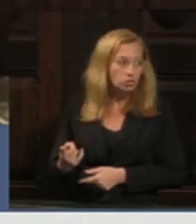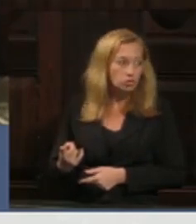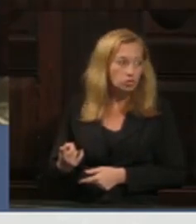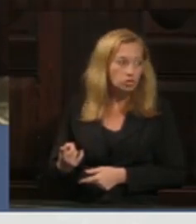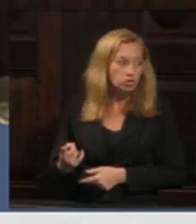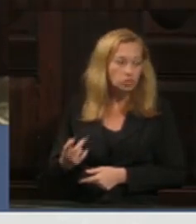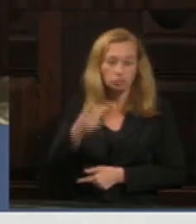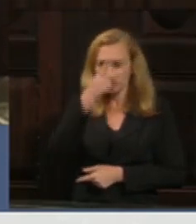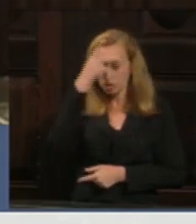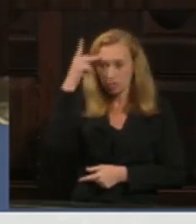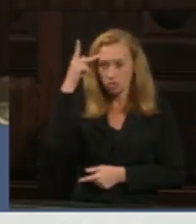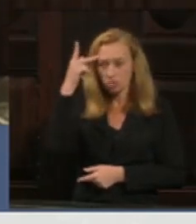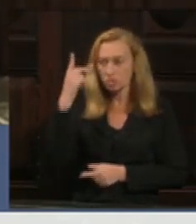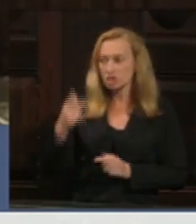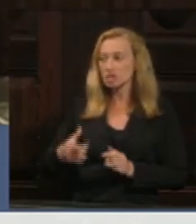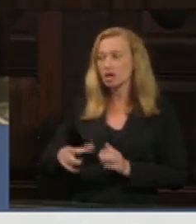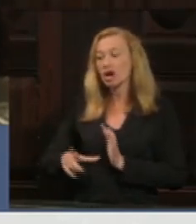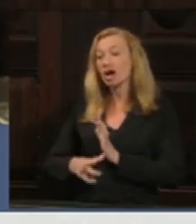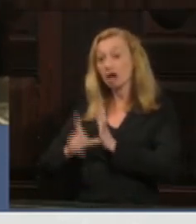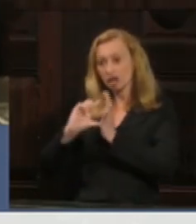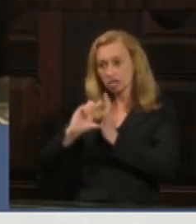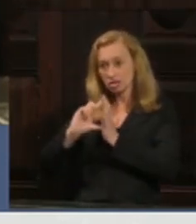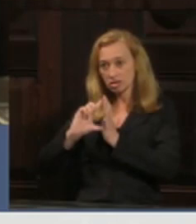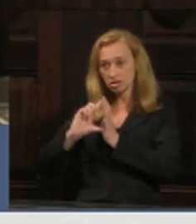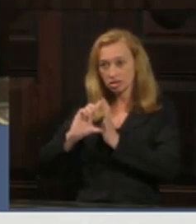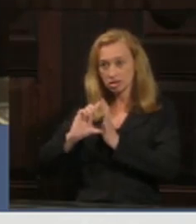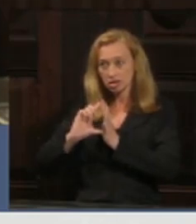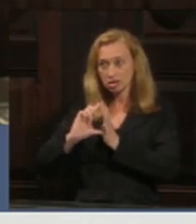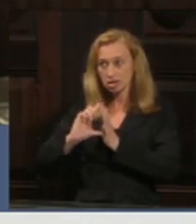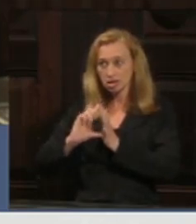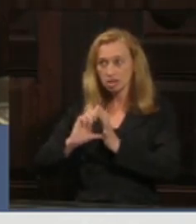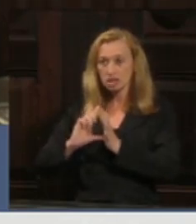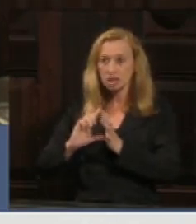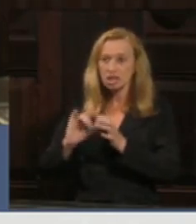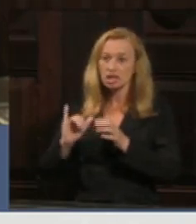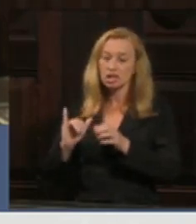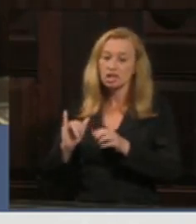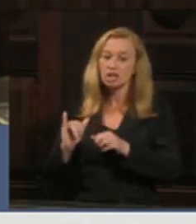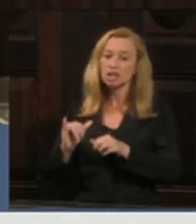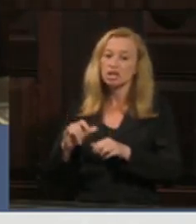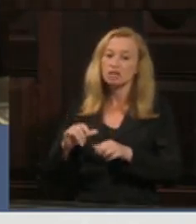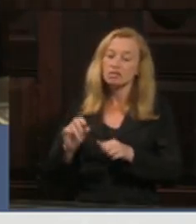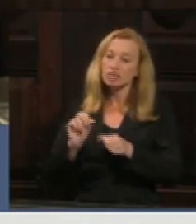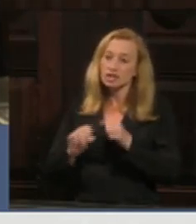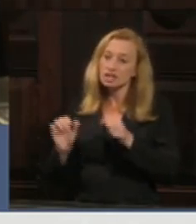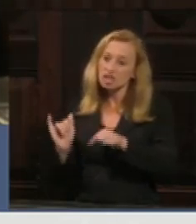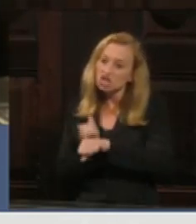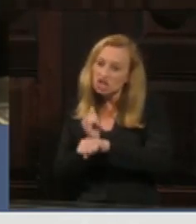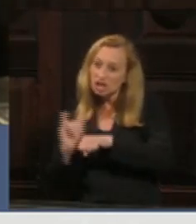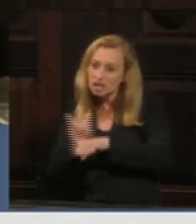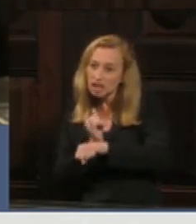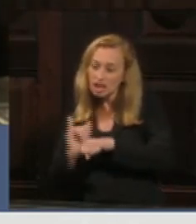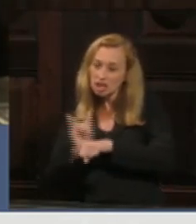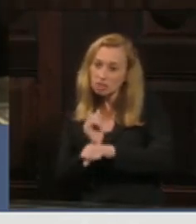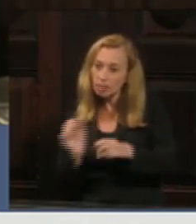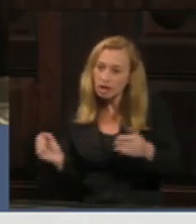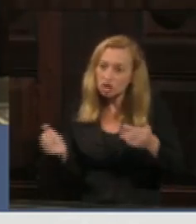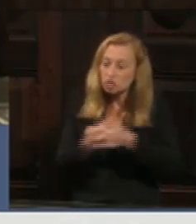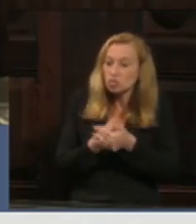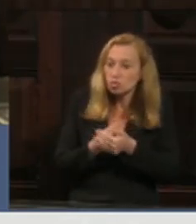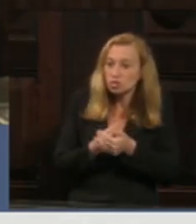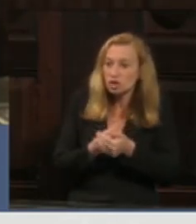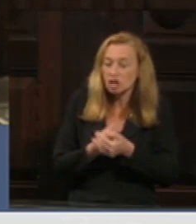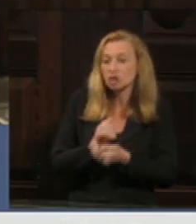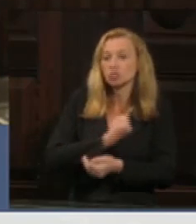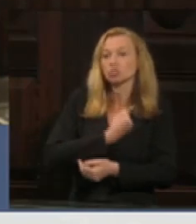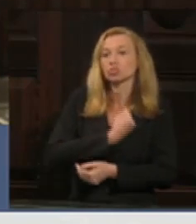dissimular, de manipular dados e, popularmente dizendo, varrer para baixo do tapete